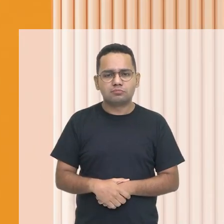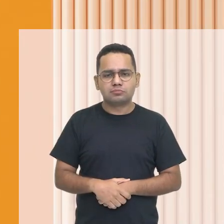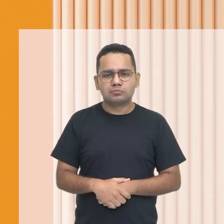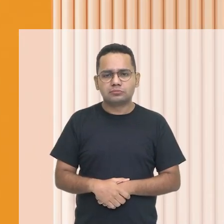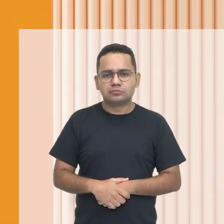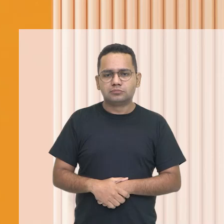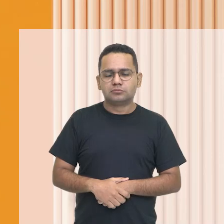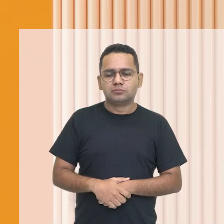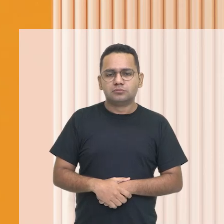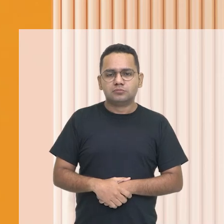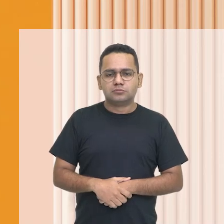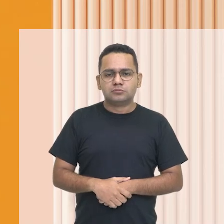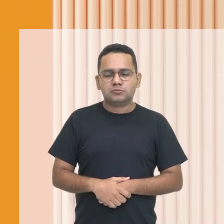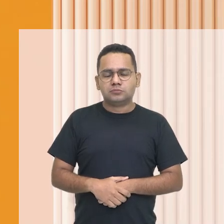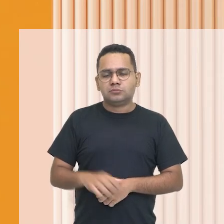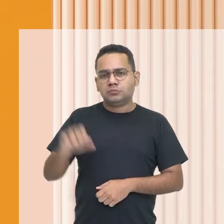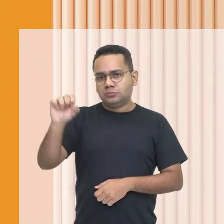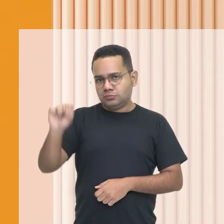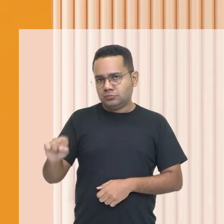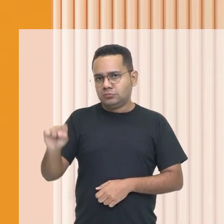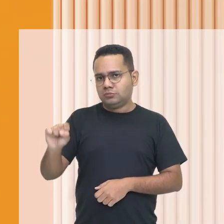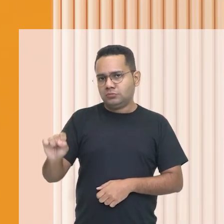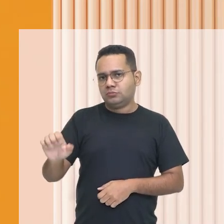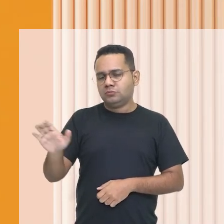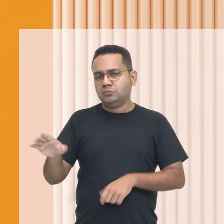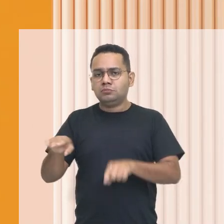nordeste, tá? Mas